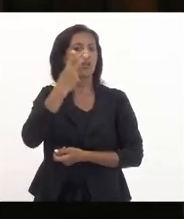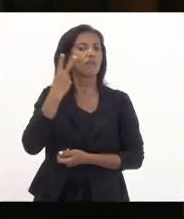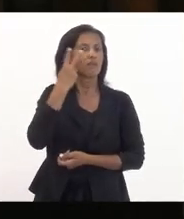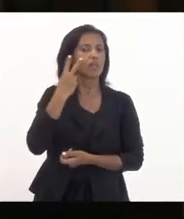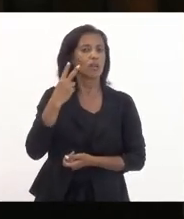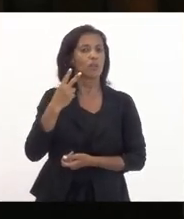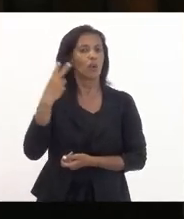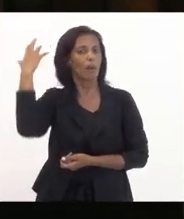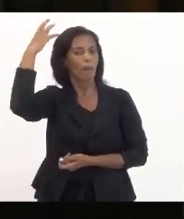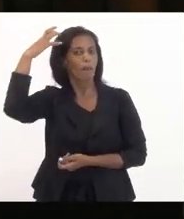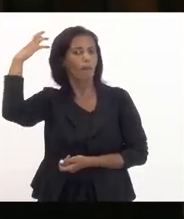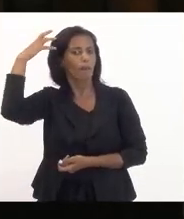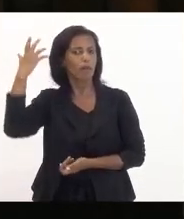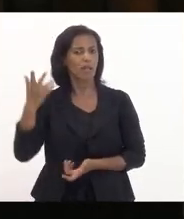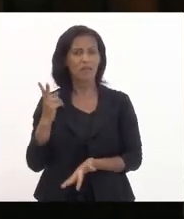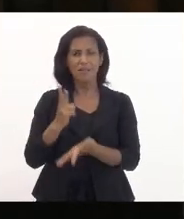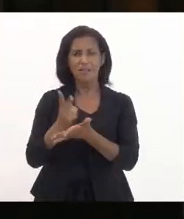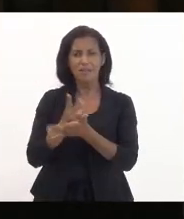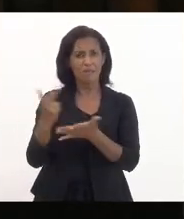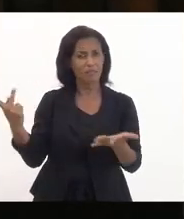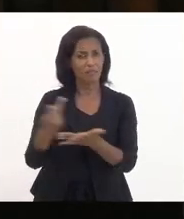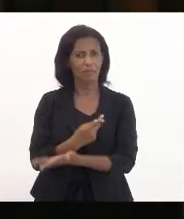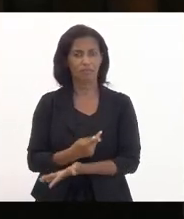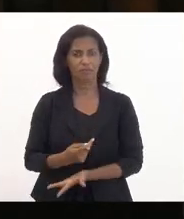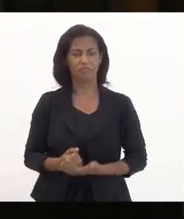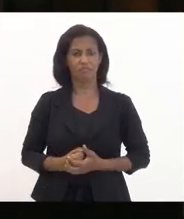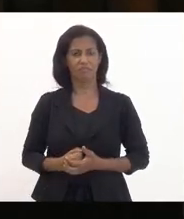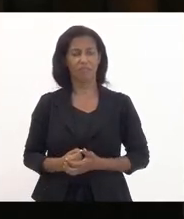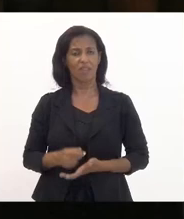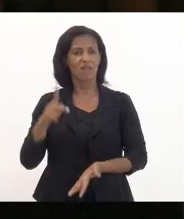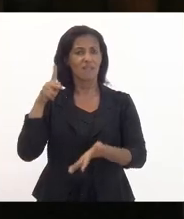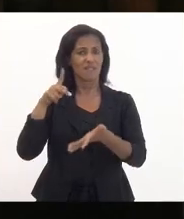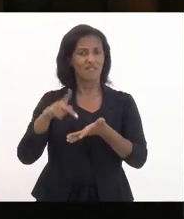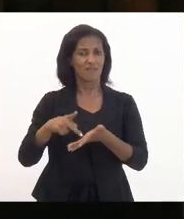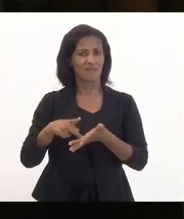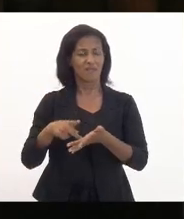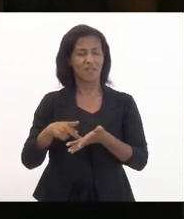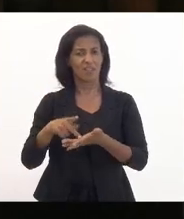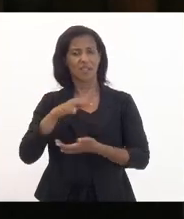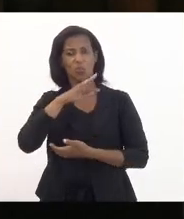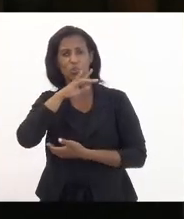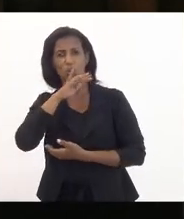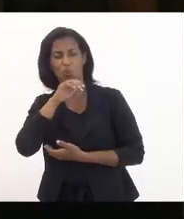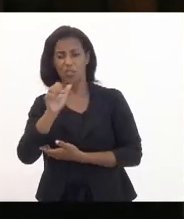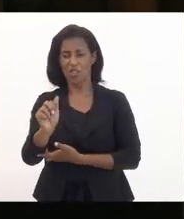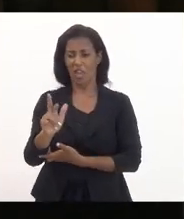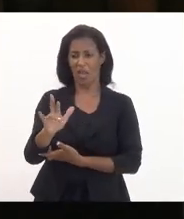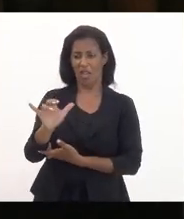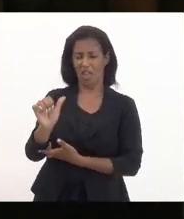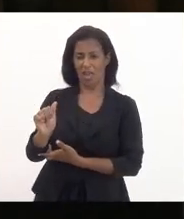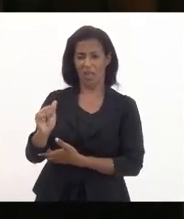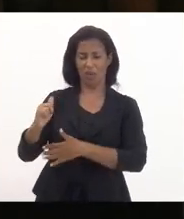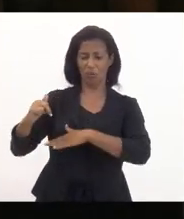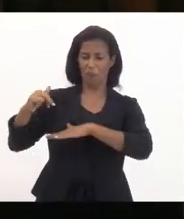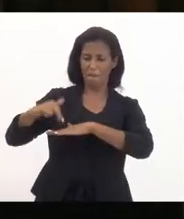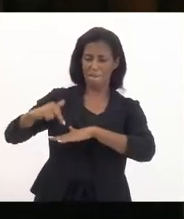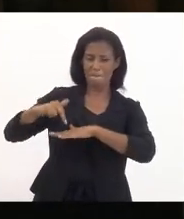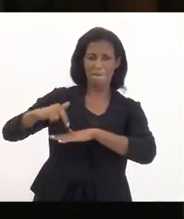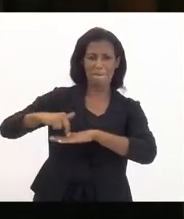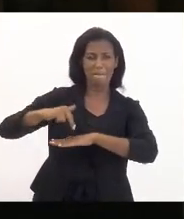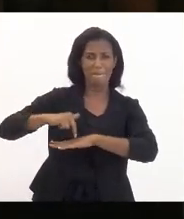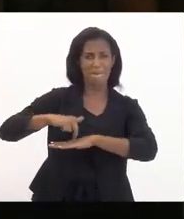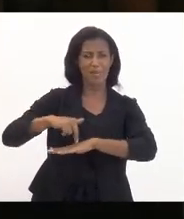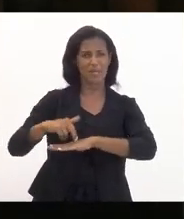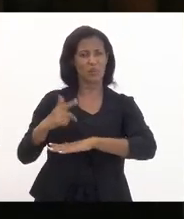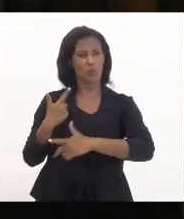Marielle. Fazem sempre isso. Verdadeiros urubus, arautos da desgraça, sapateiam em cima da tragédia